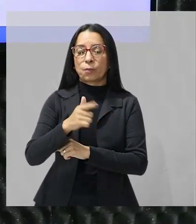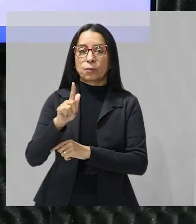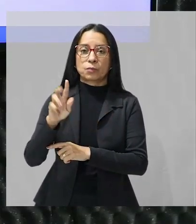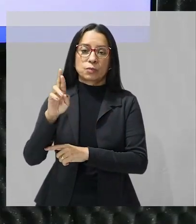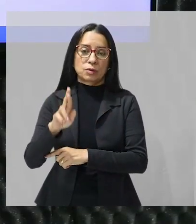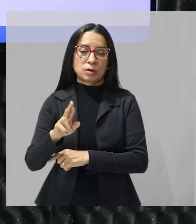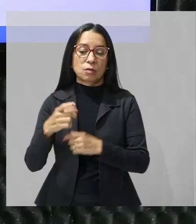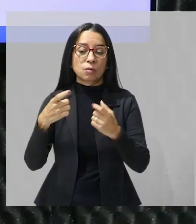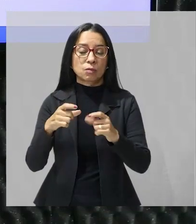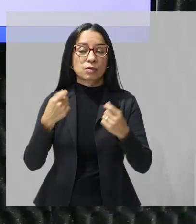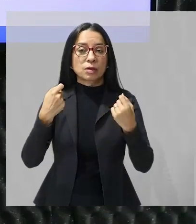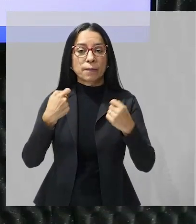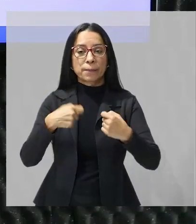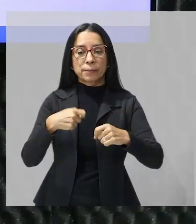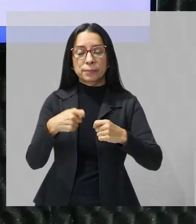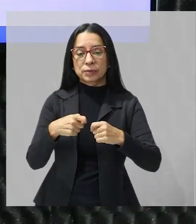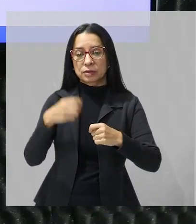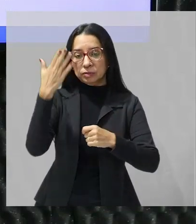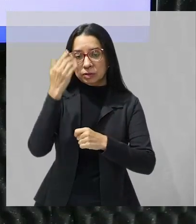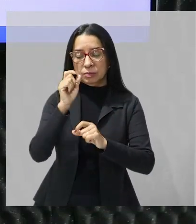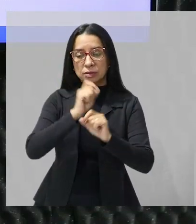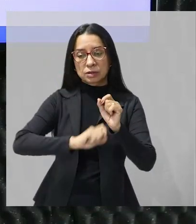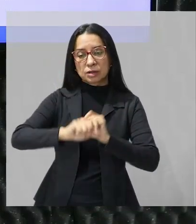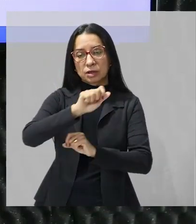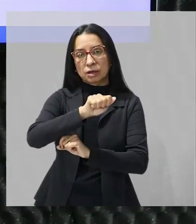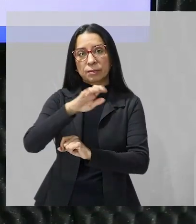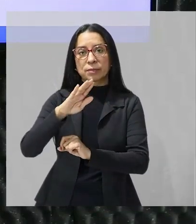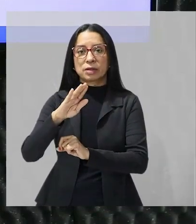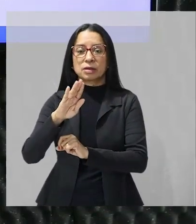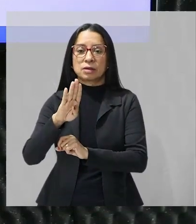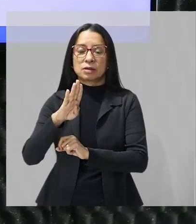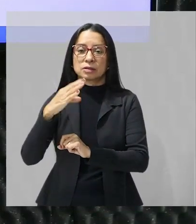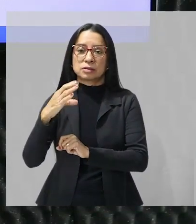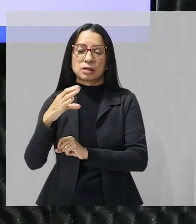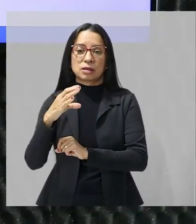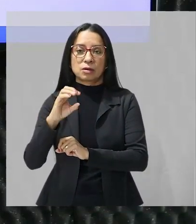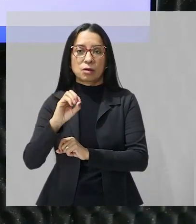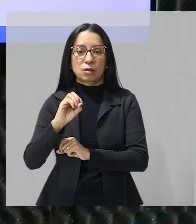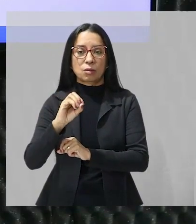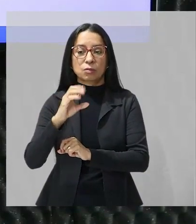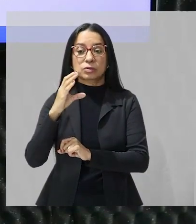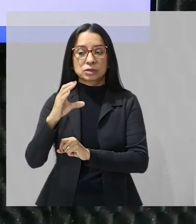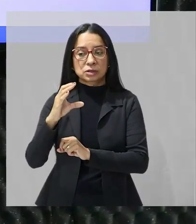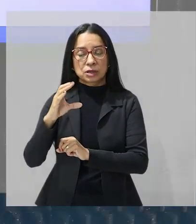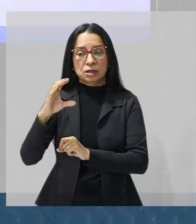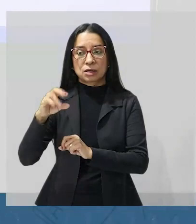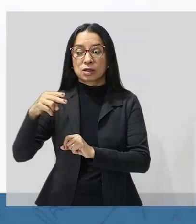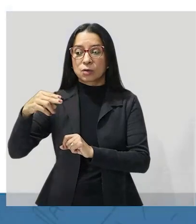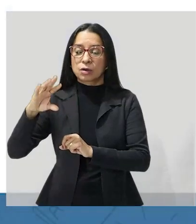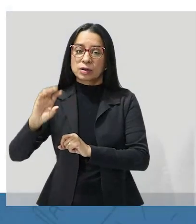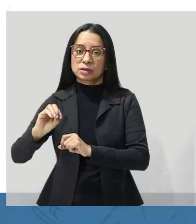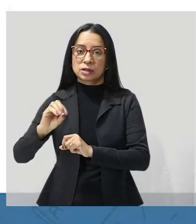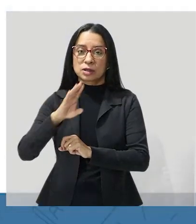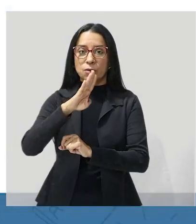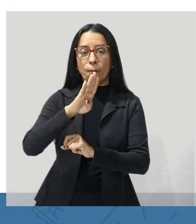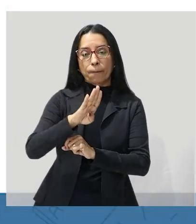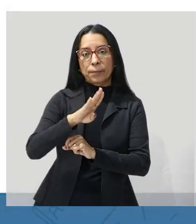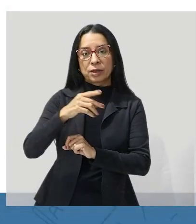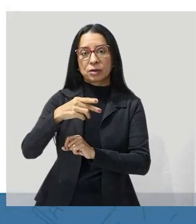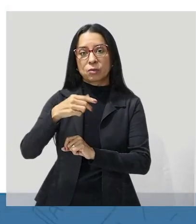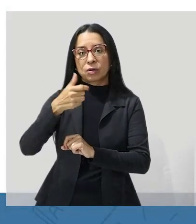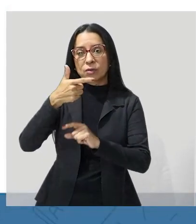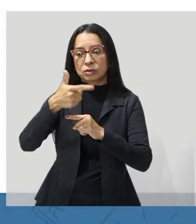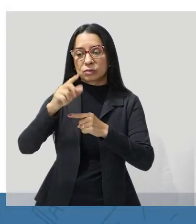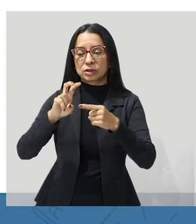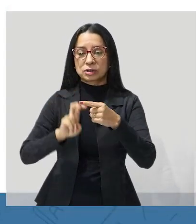precisávamos identificar quem era o A, quem era o B e quem era o C. O C foi 0, o B 2/5 e o